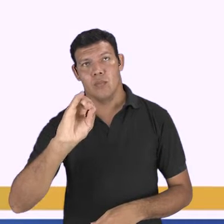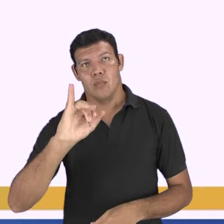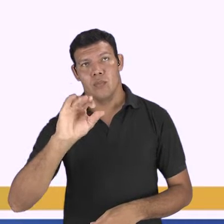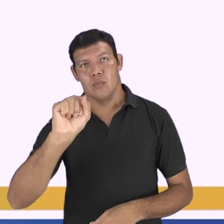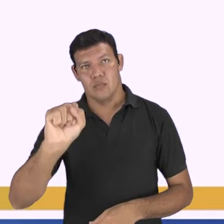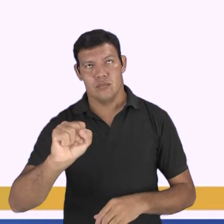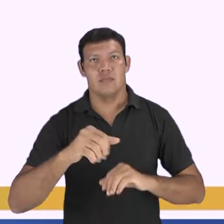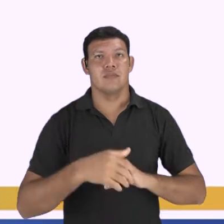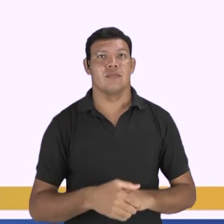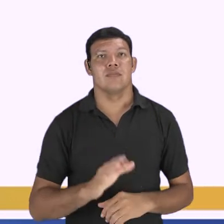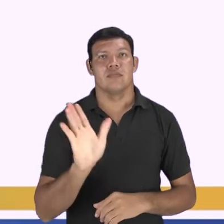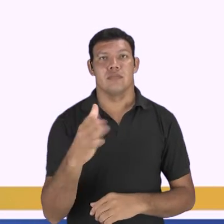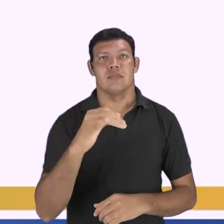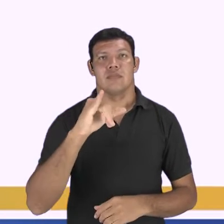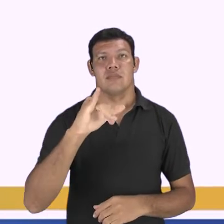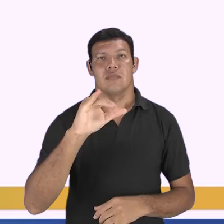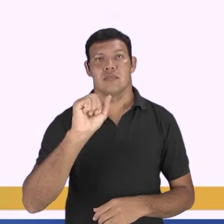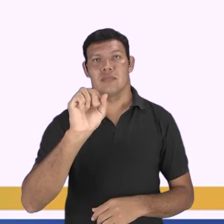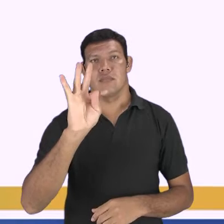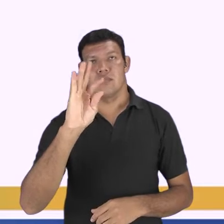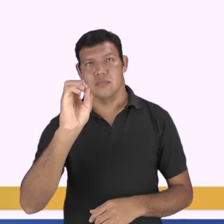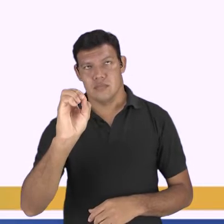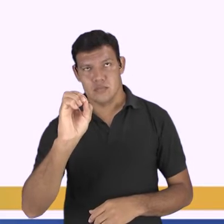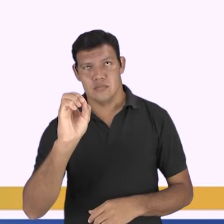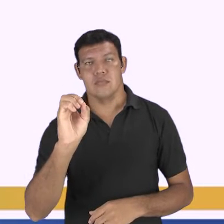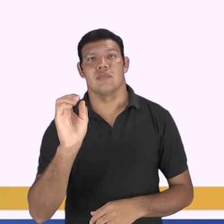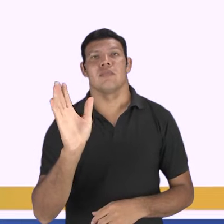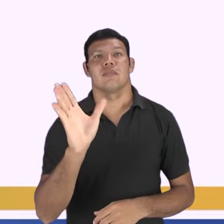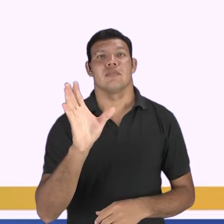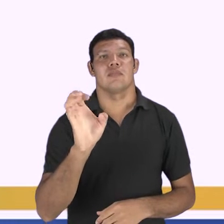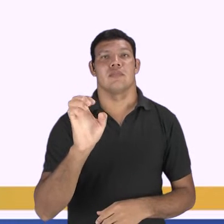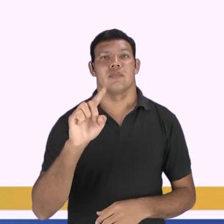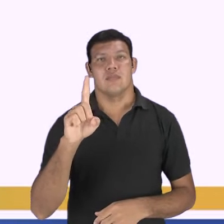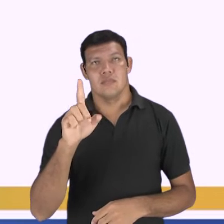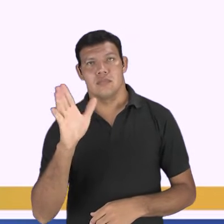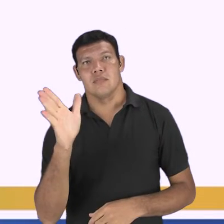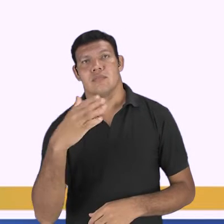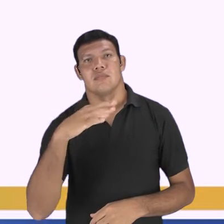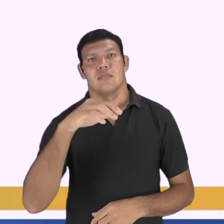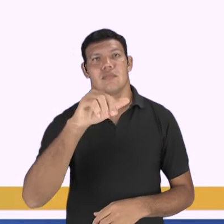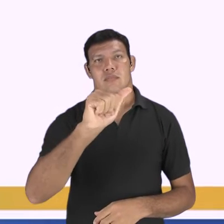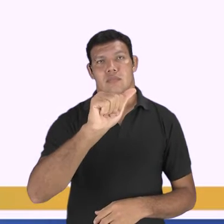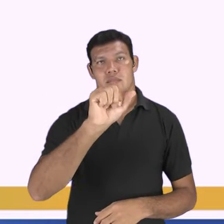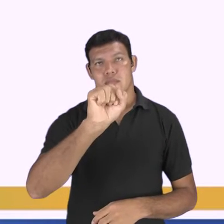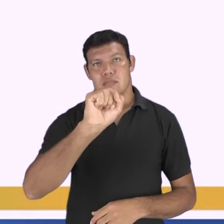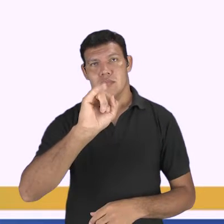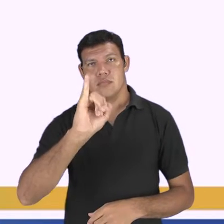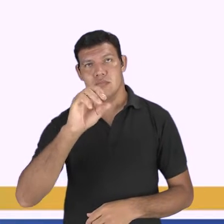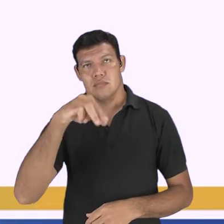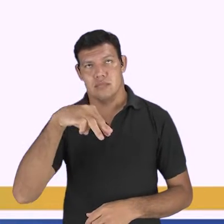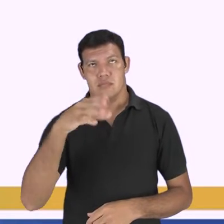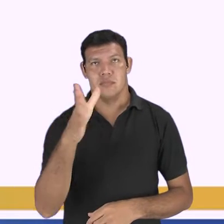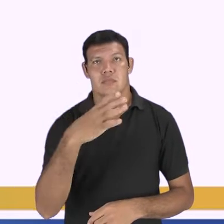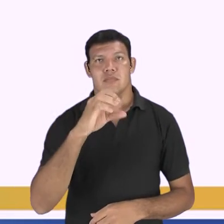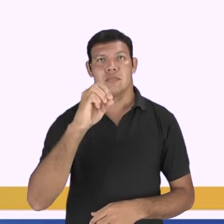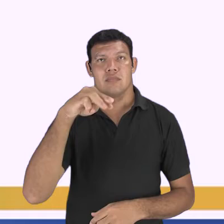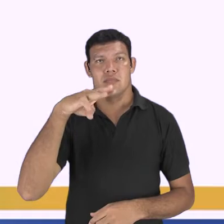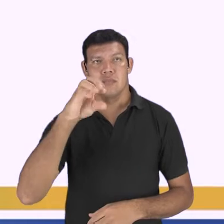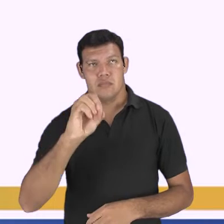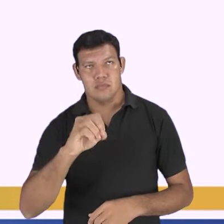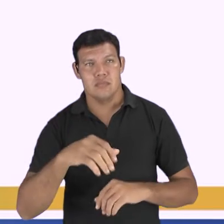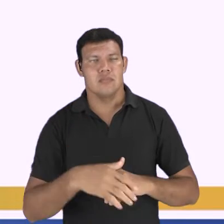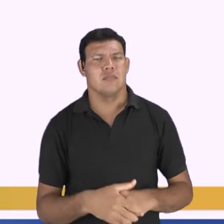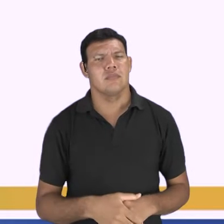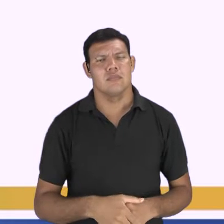bom? O já que, o pois também serve para explicar, né? Corresponde ali. Isto é, tá bom? E